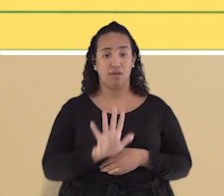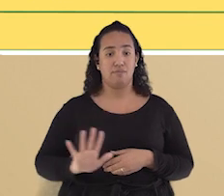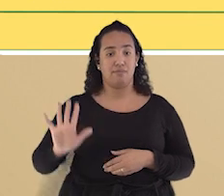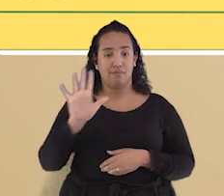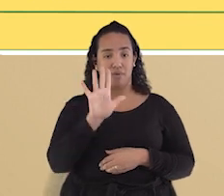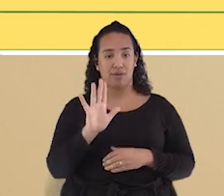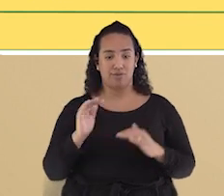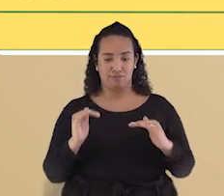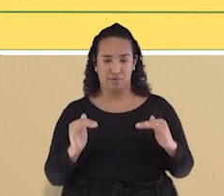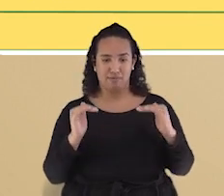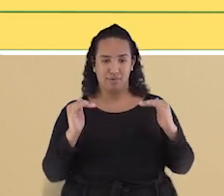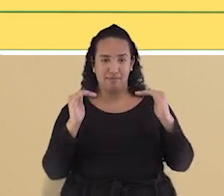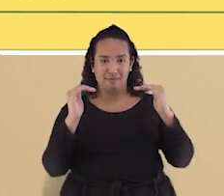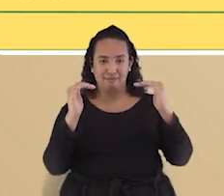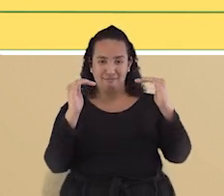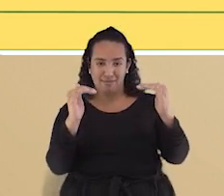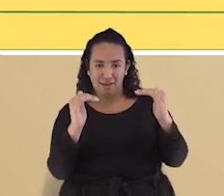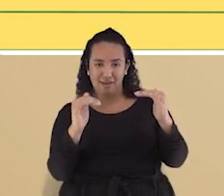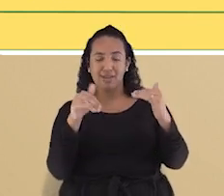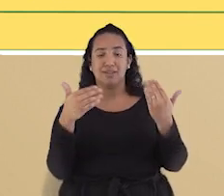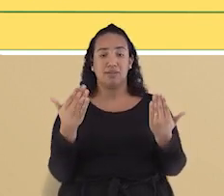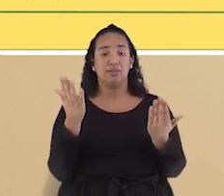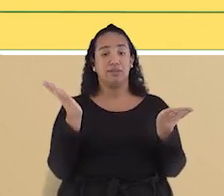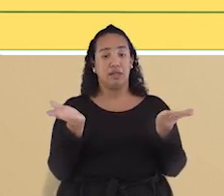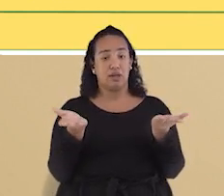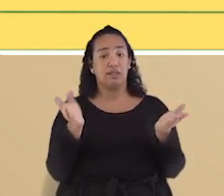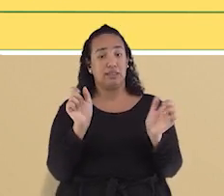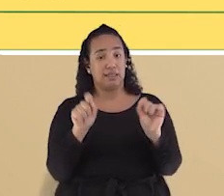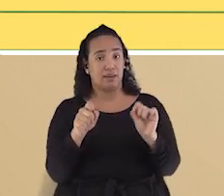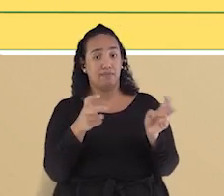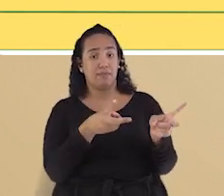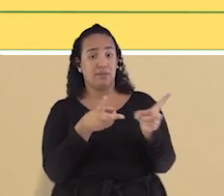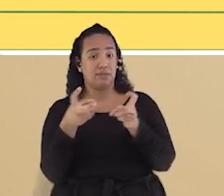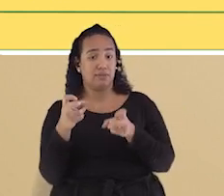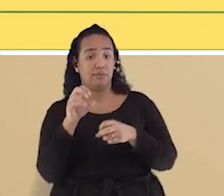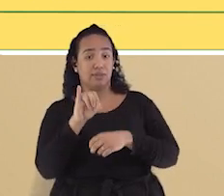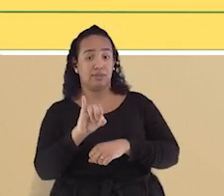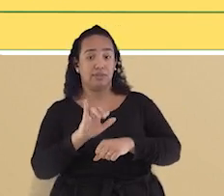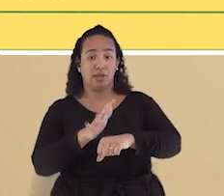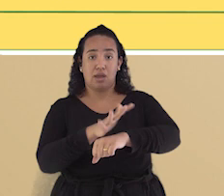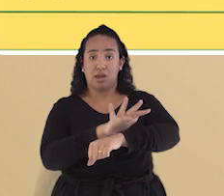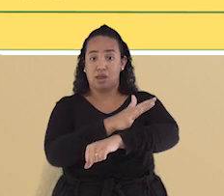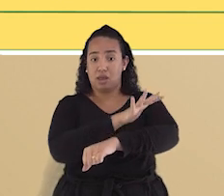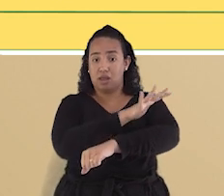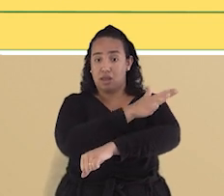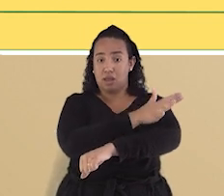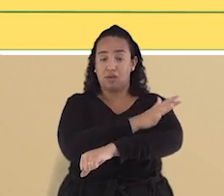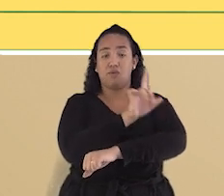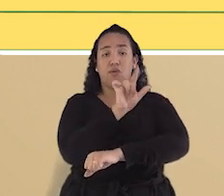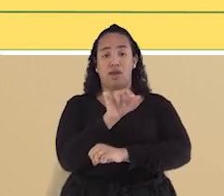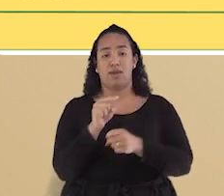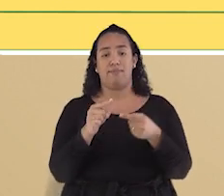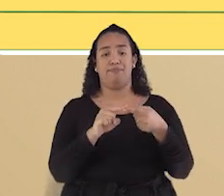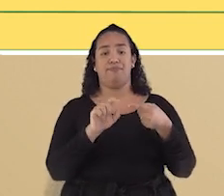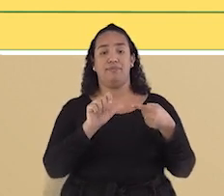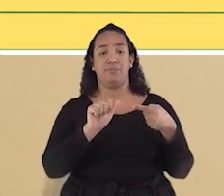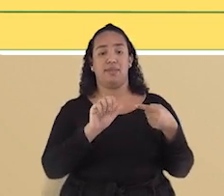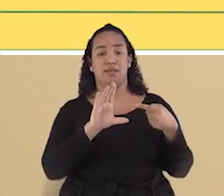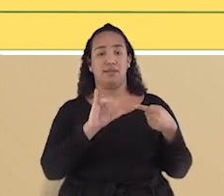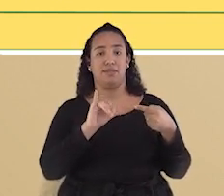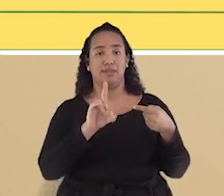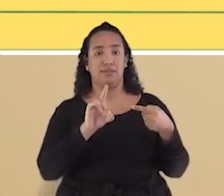curvas de nível, é possível identificar se o relevo de uma determinada área, ele é mais